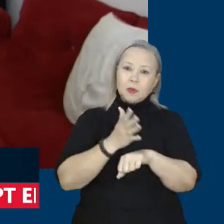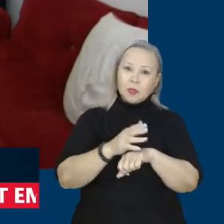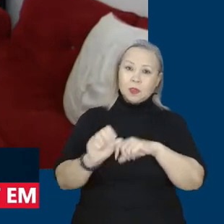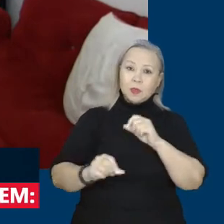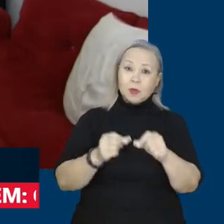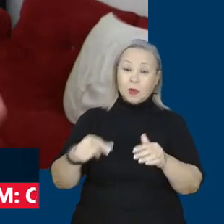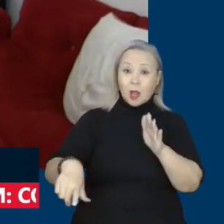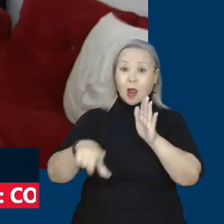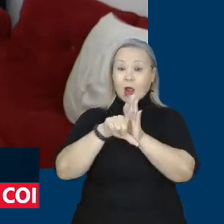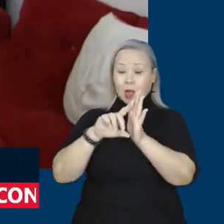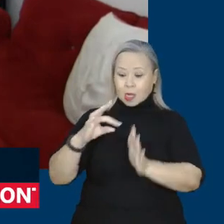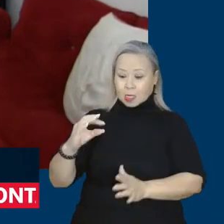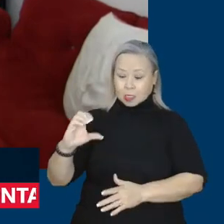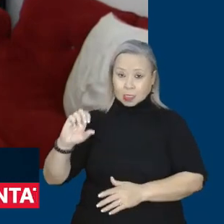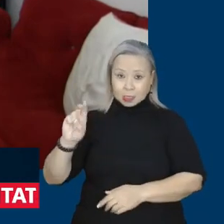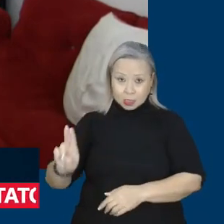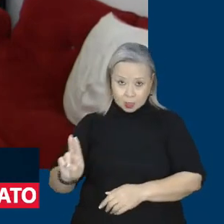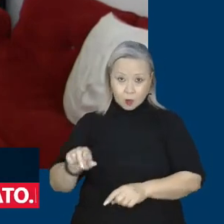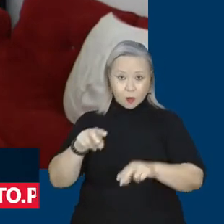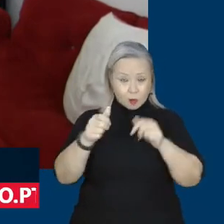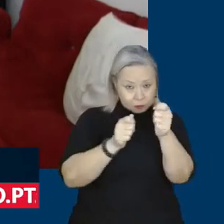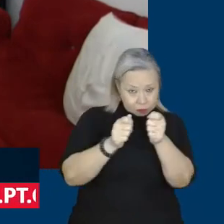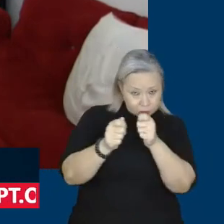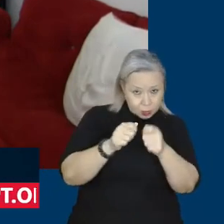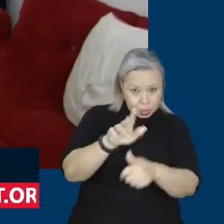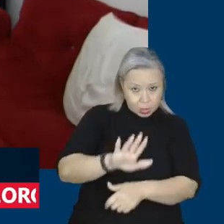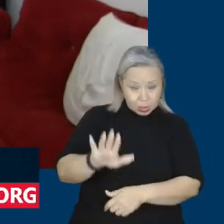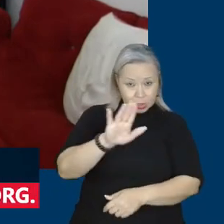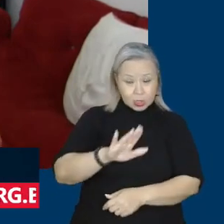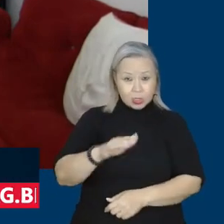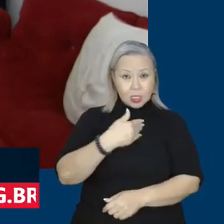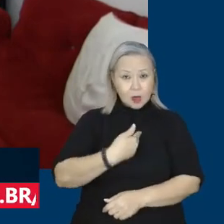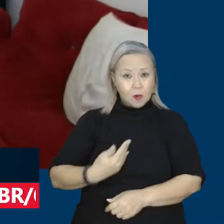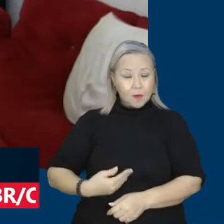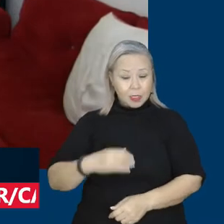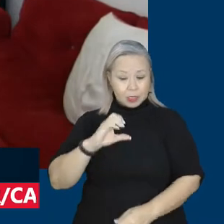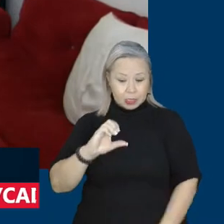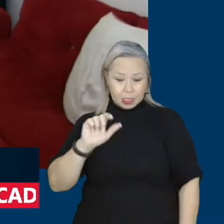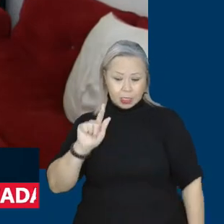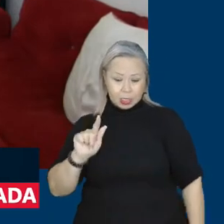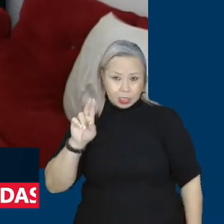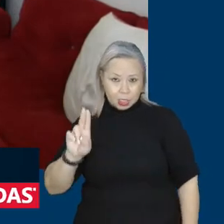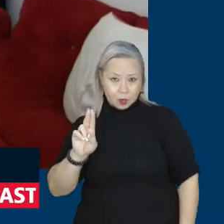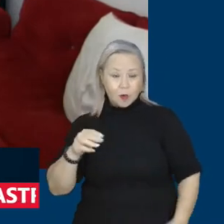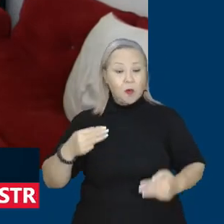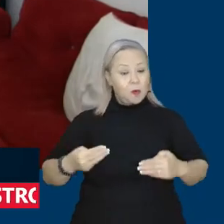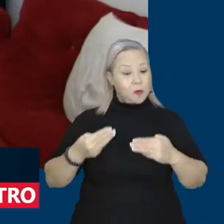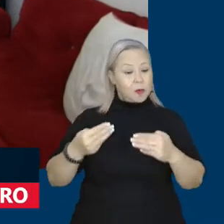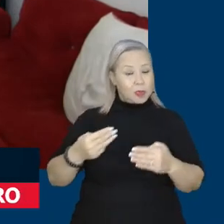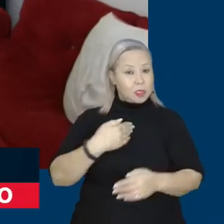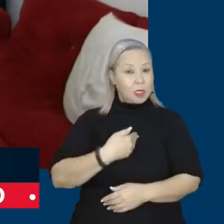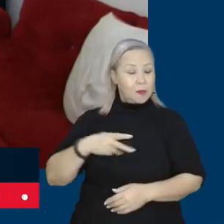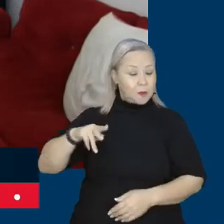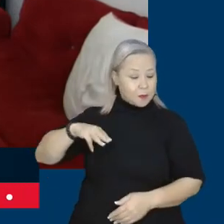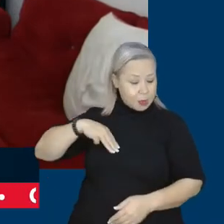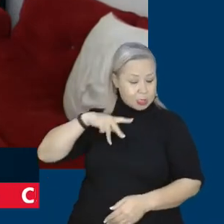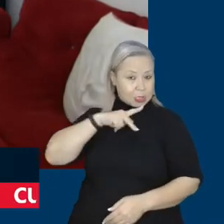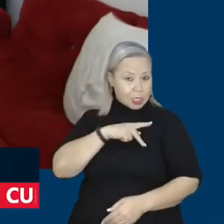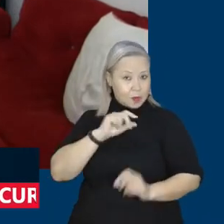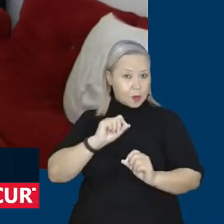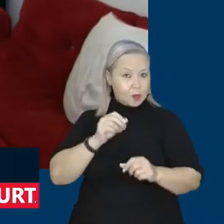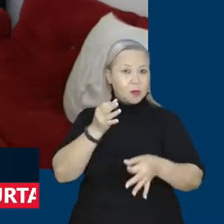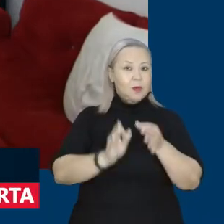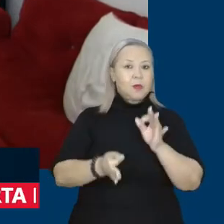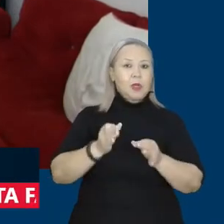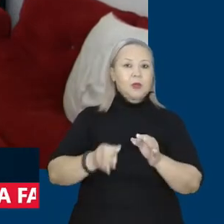do TCU melhoria Geral da União a CGU o ministério público e a justiça eleitoral as consequências para